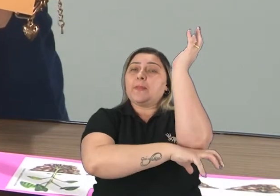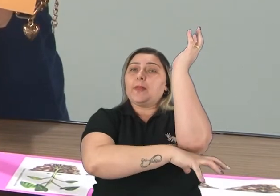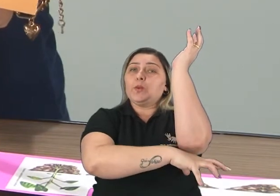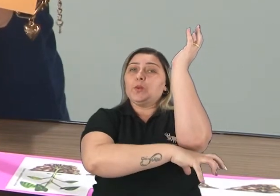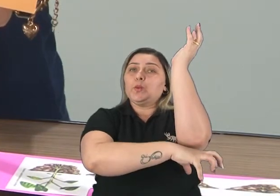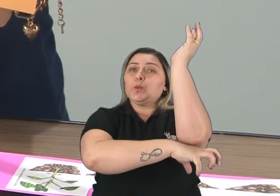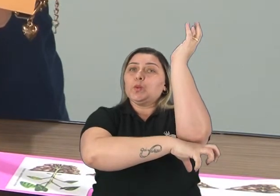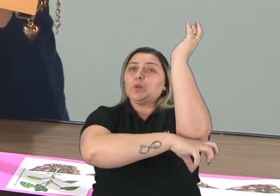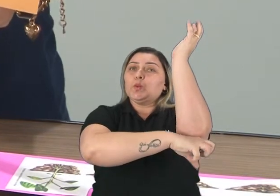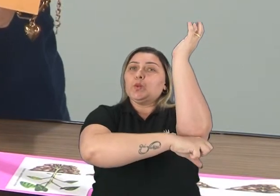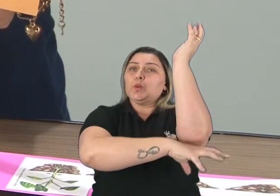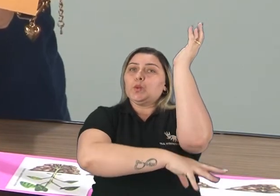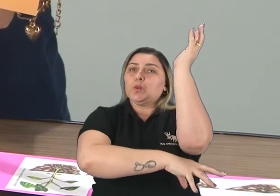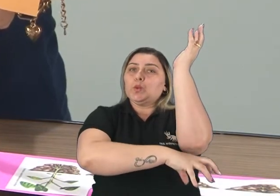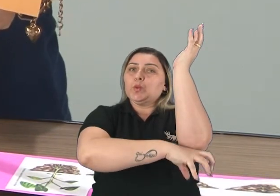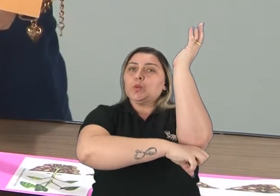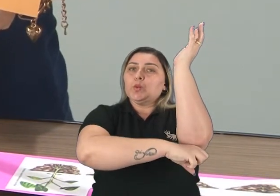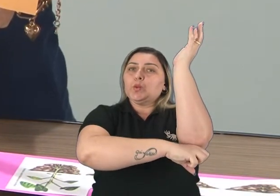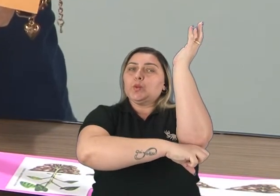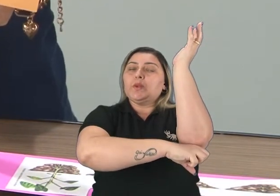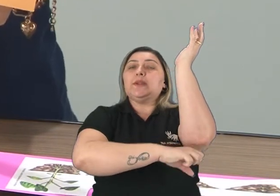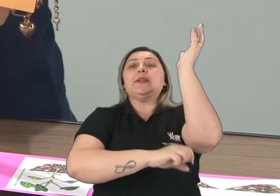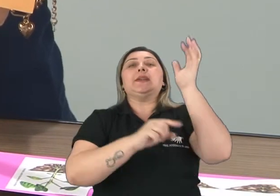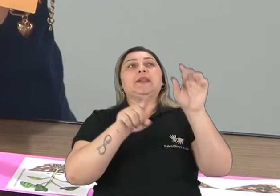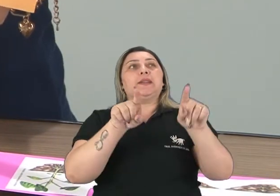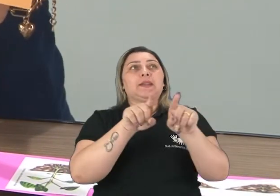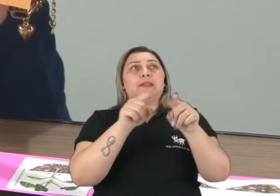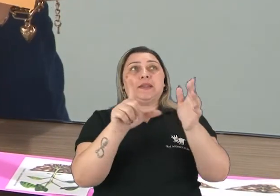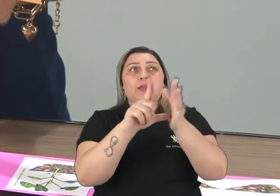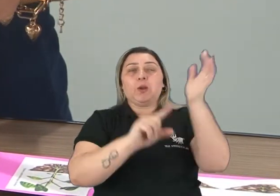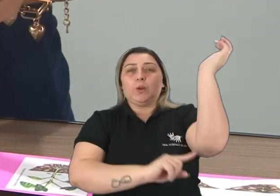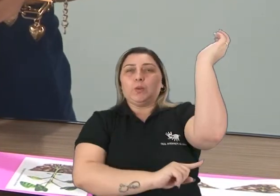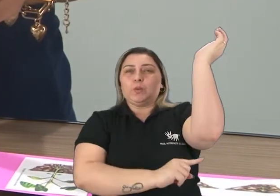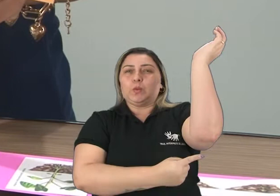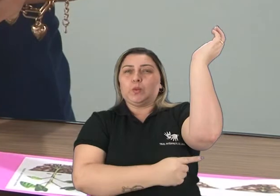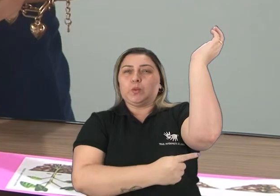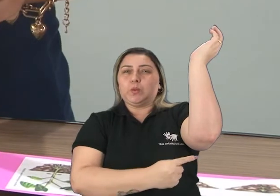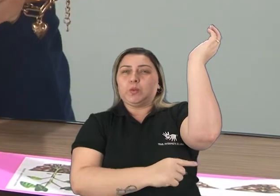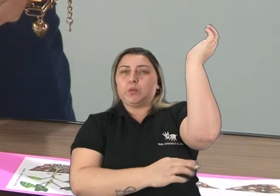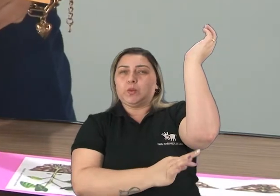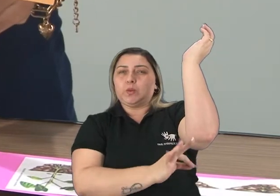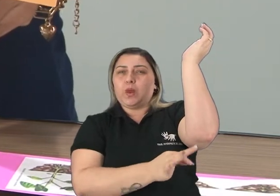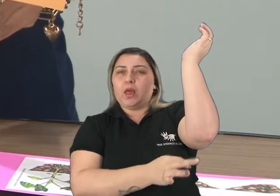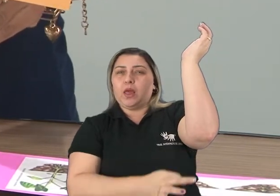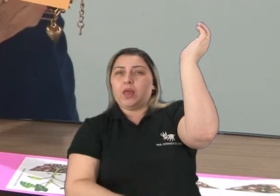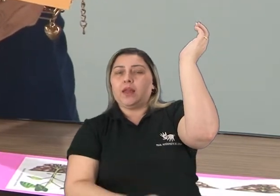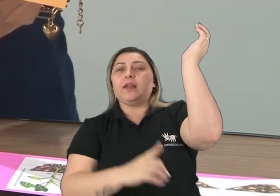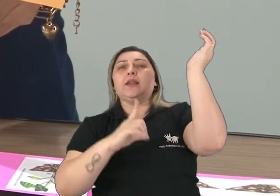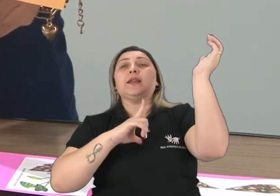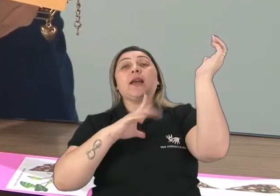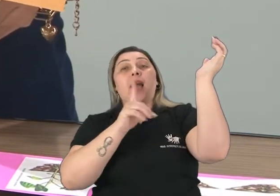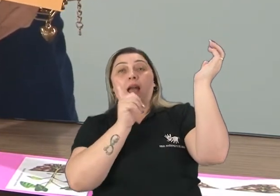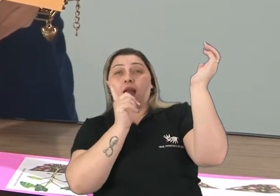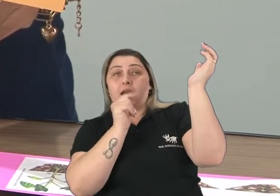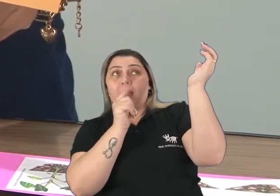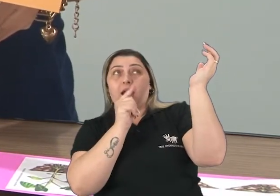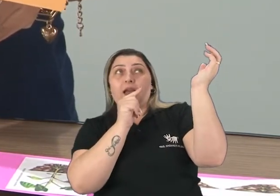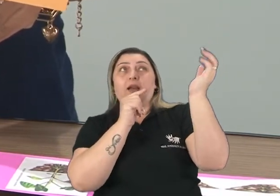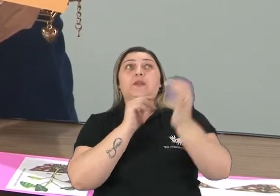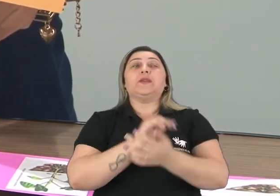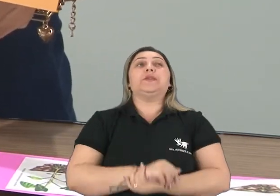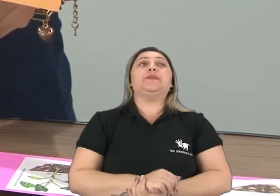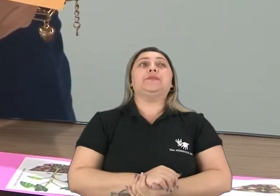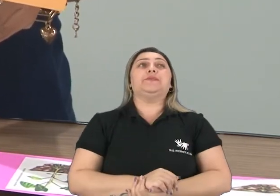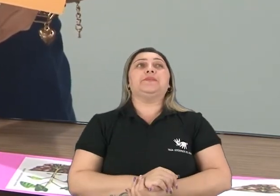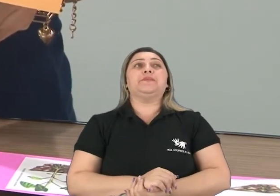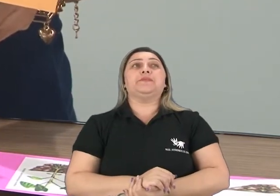têm essas que são bem longas, então é por aqui que todos os alimentos entram. Entra a água, que é absorvida